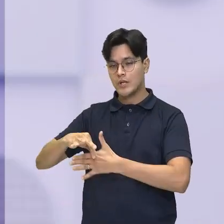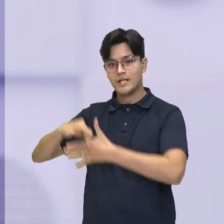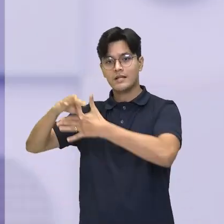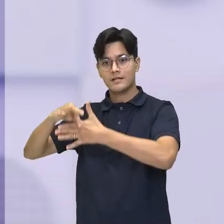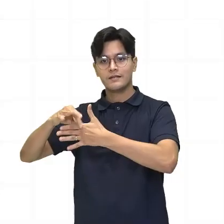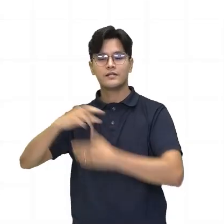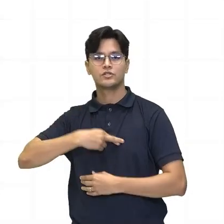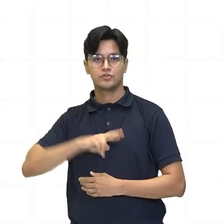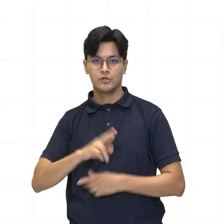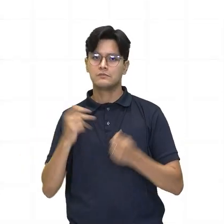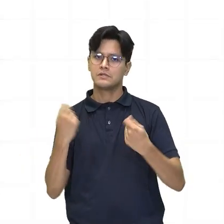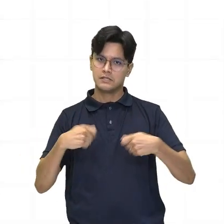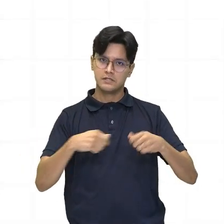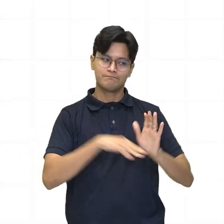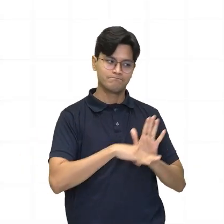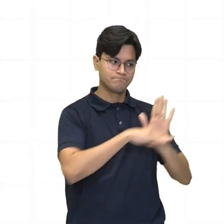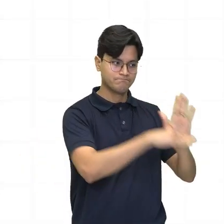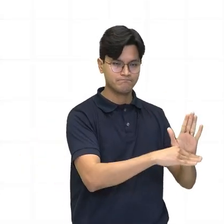próxima cartela.